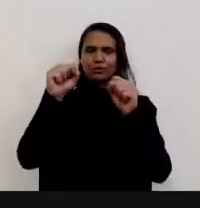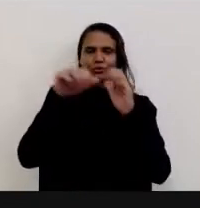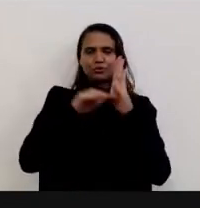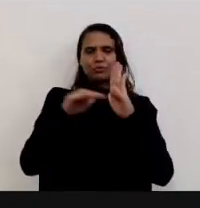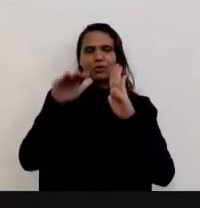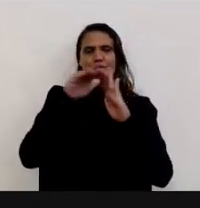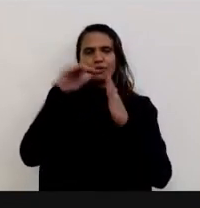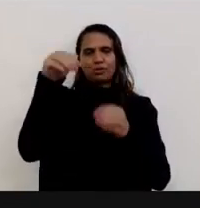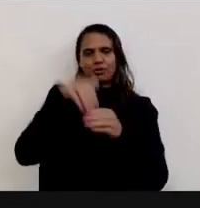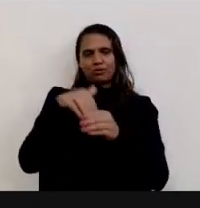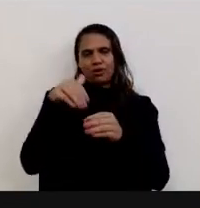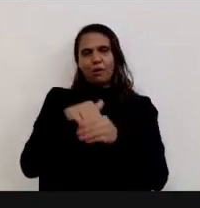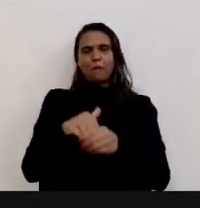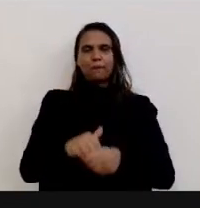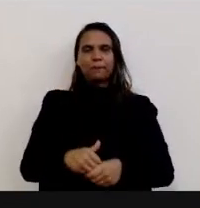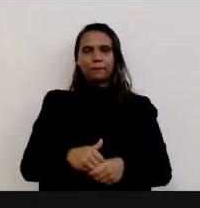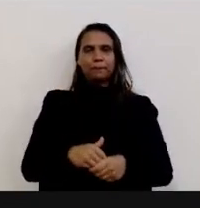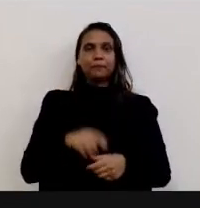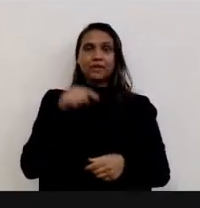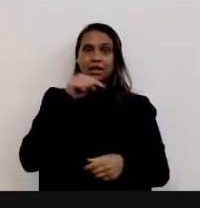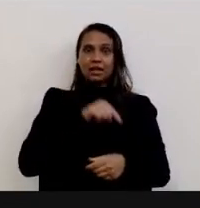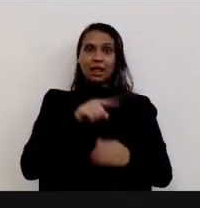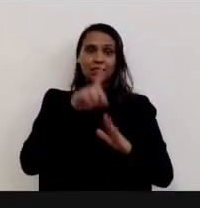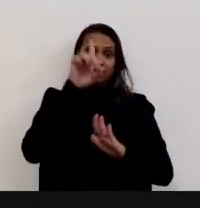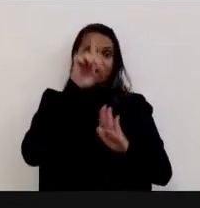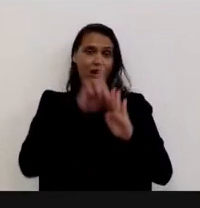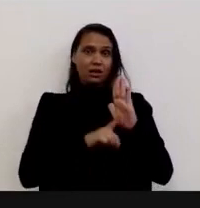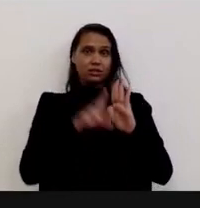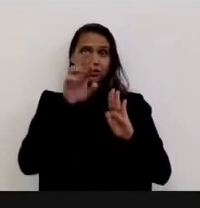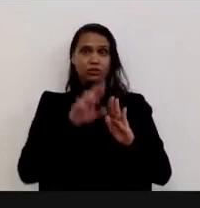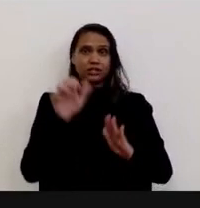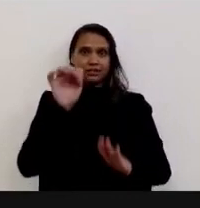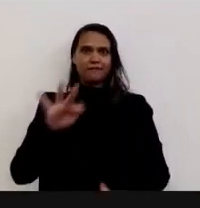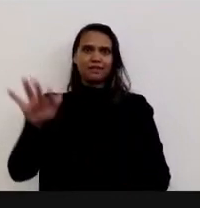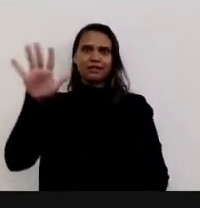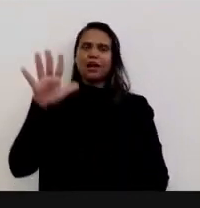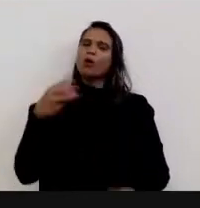declarada, aqueles que foram lá fizeram uma declaração de receita, porque sem a declaração de receita não